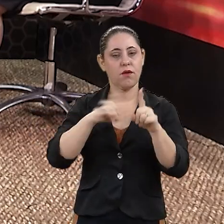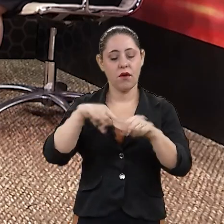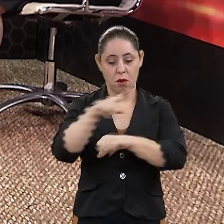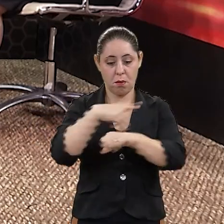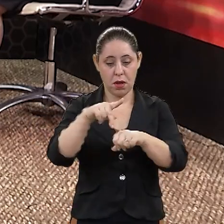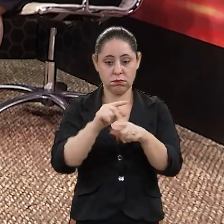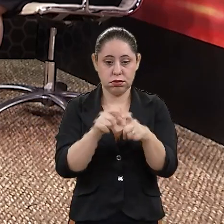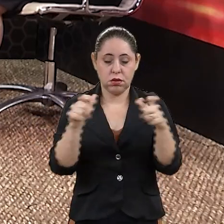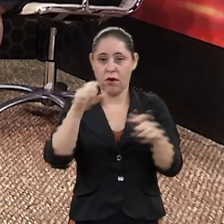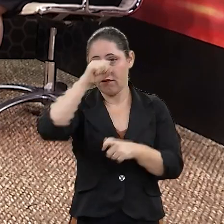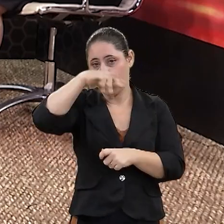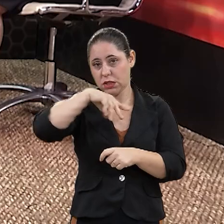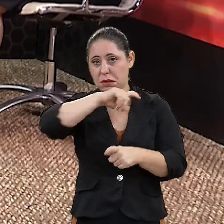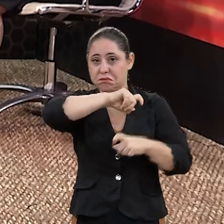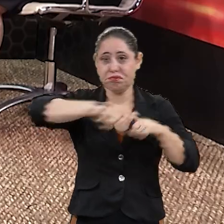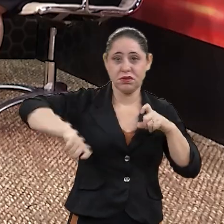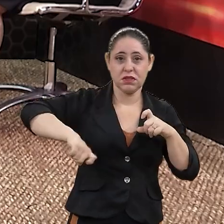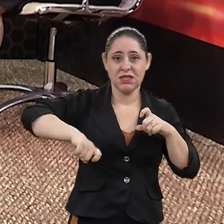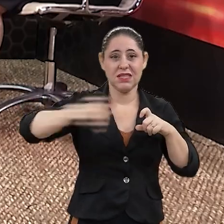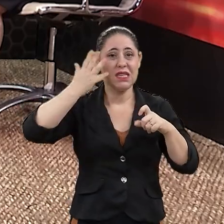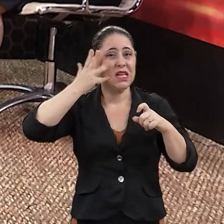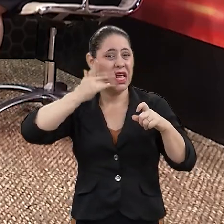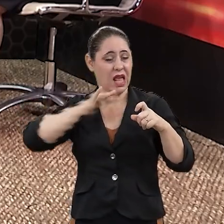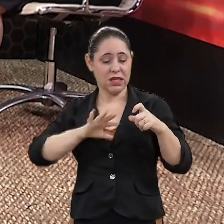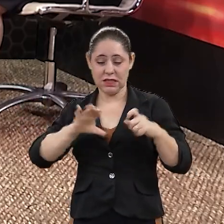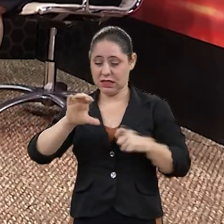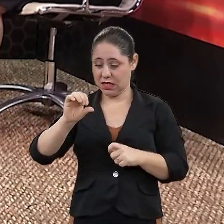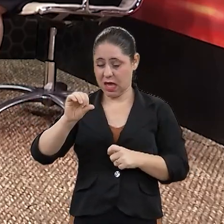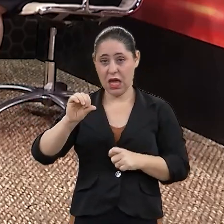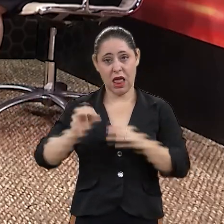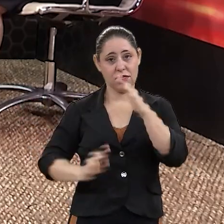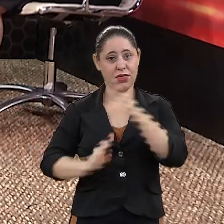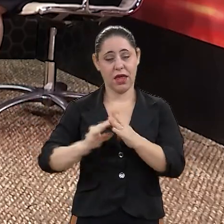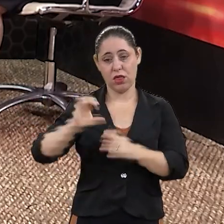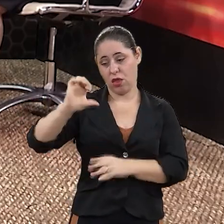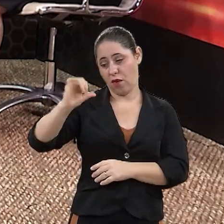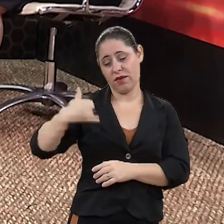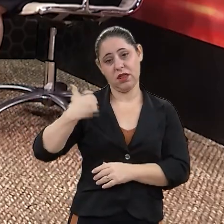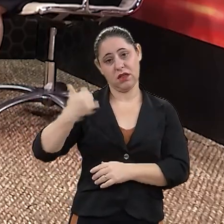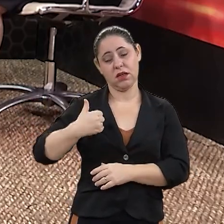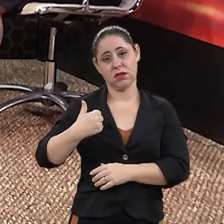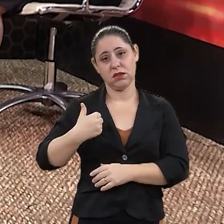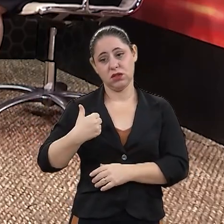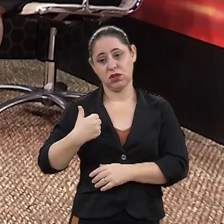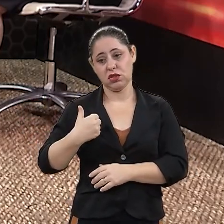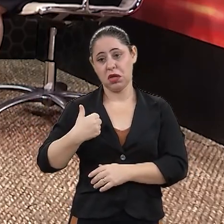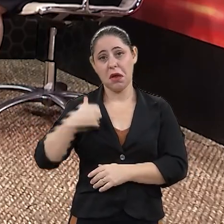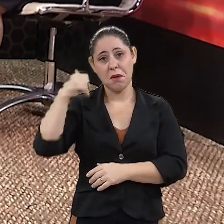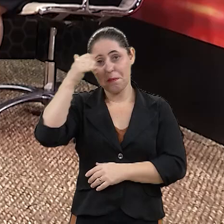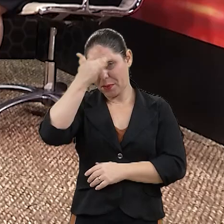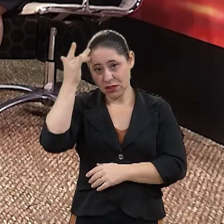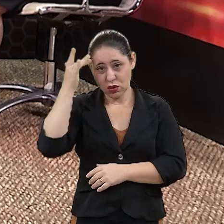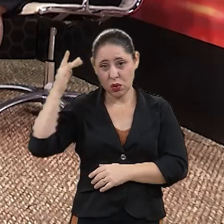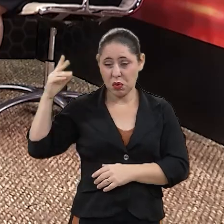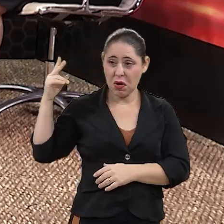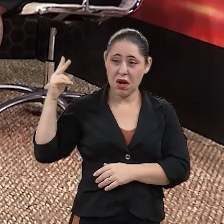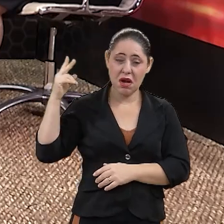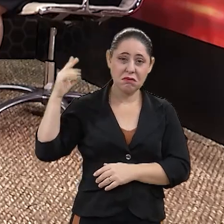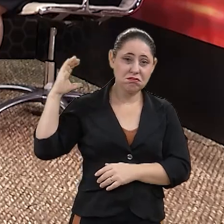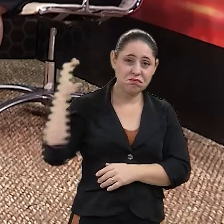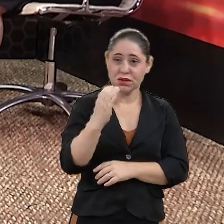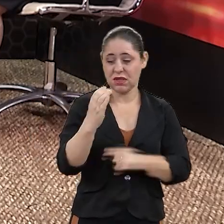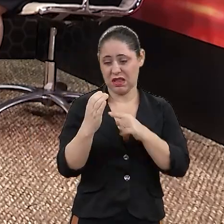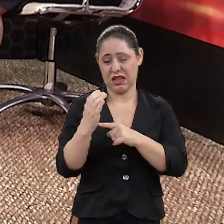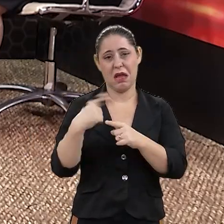violência sexual de crianças de 0 a 9 anos. E a maioria desses agressores, desses estupradores, porque essa é a